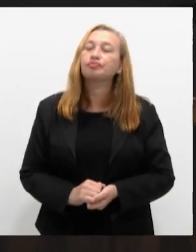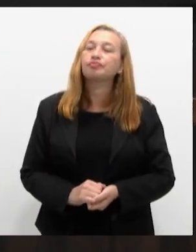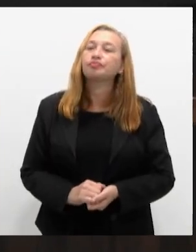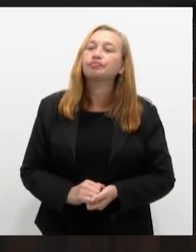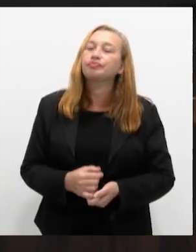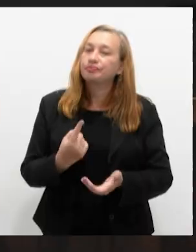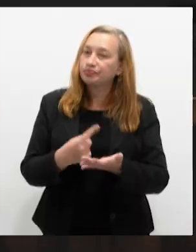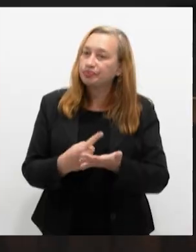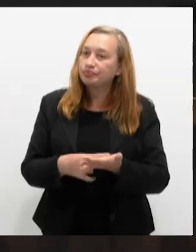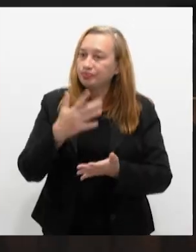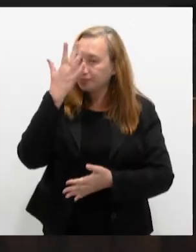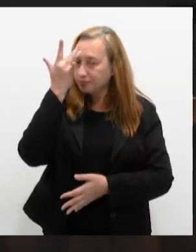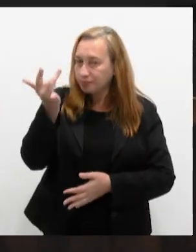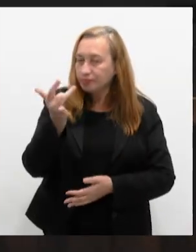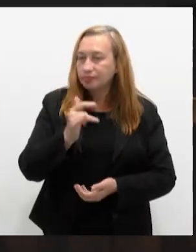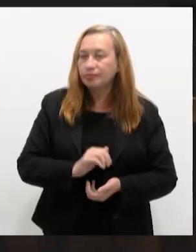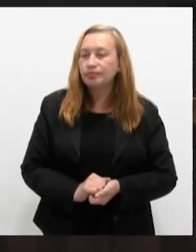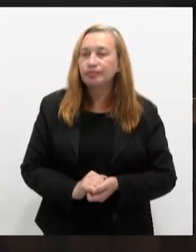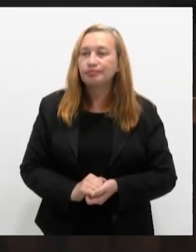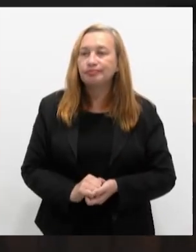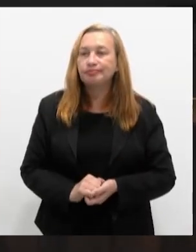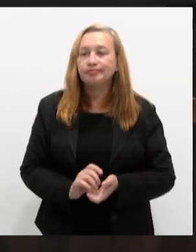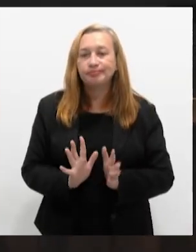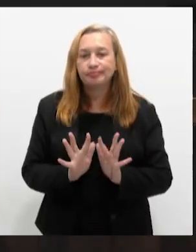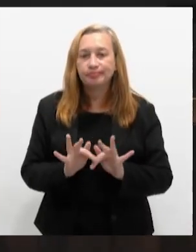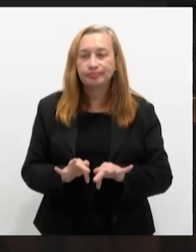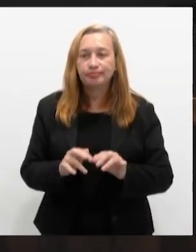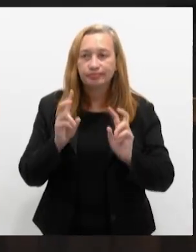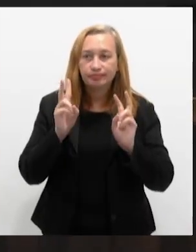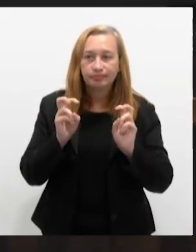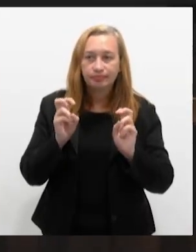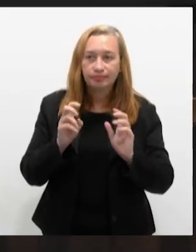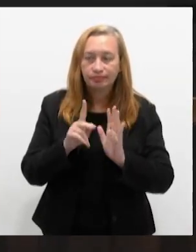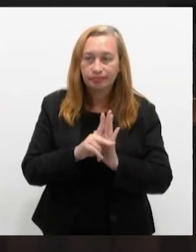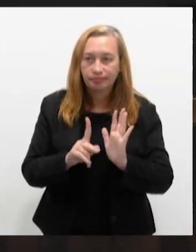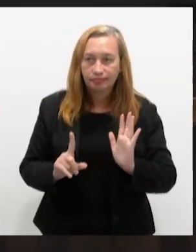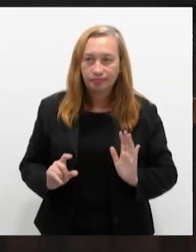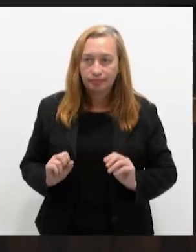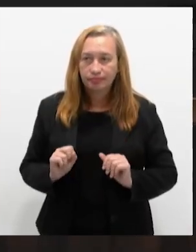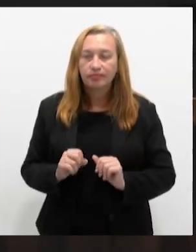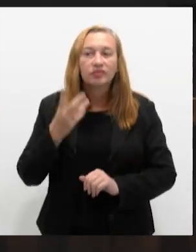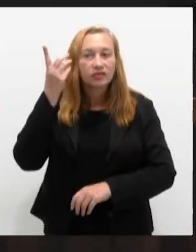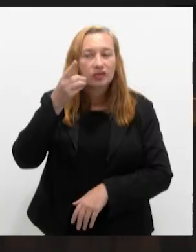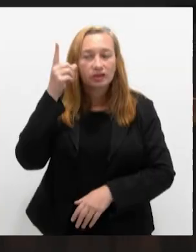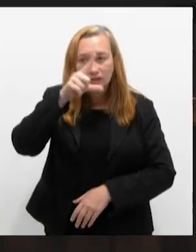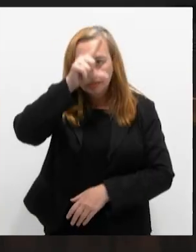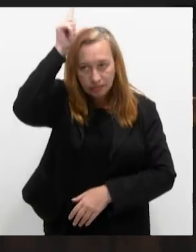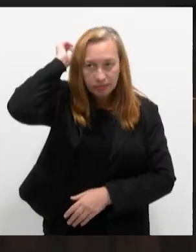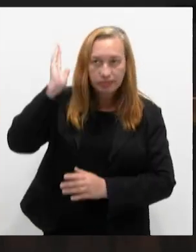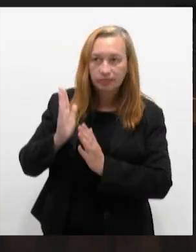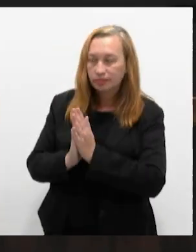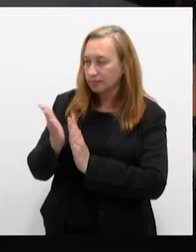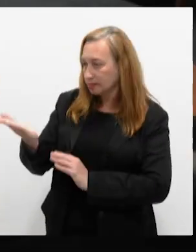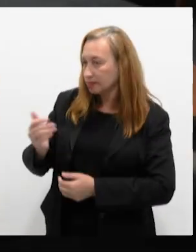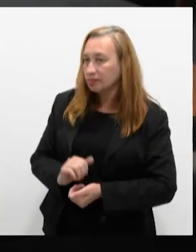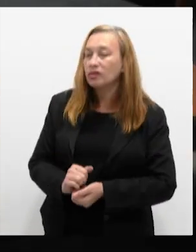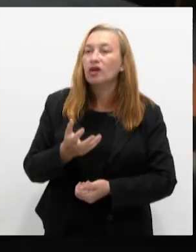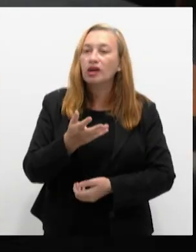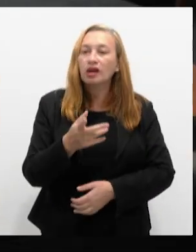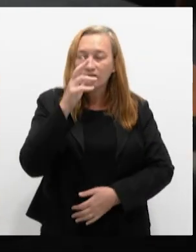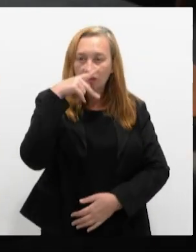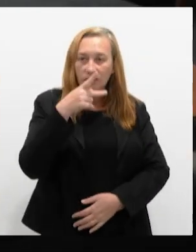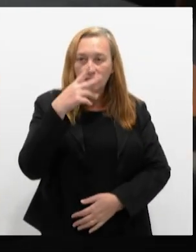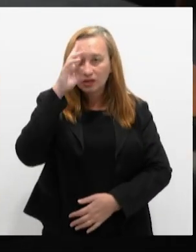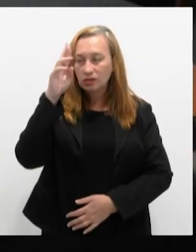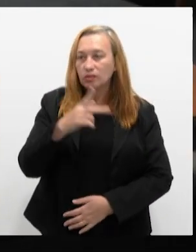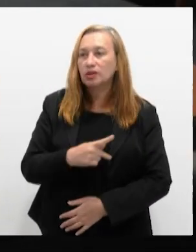um acordo para amanhã matar essa questão desse projeto. Deputado Luiz Paulo, por favor. Eu quero dizer, senhor